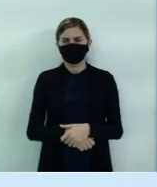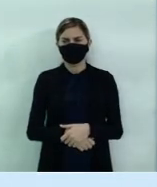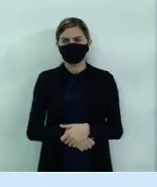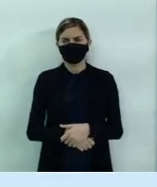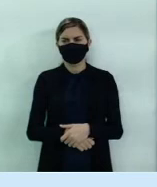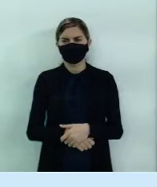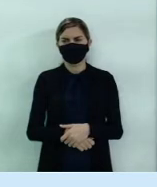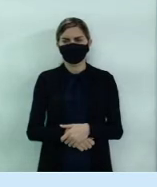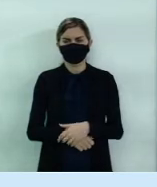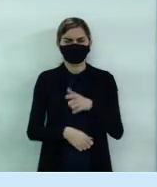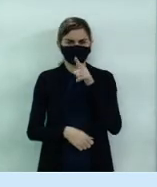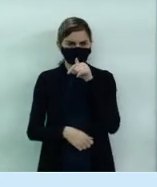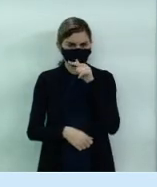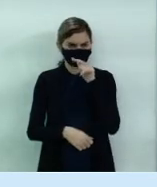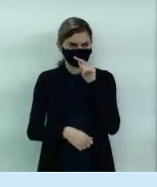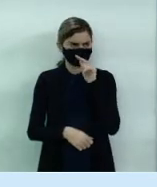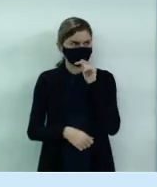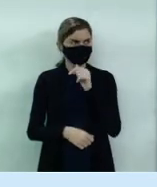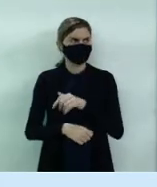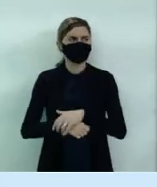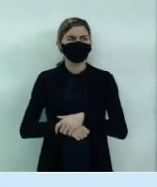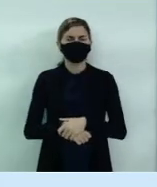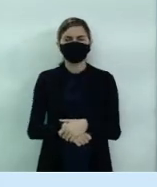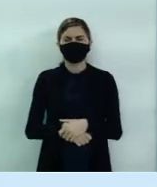Aqui 2 copinhos com água.